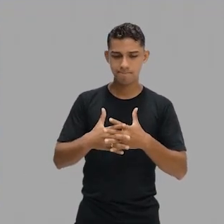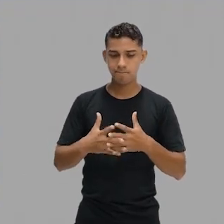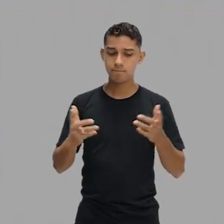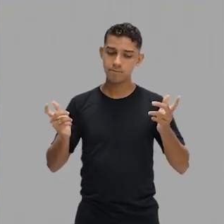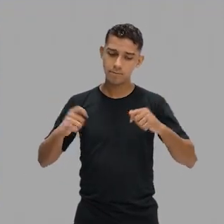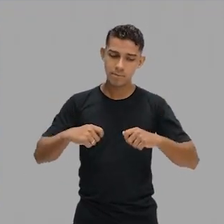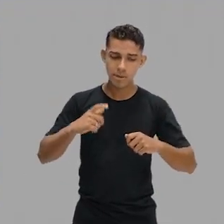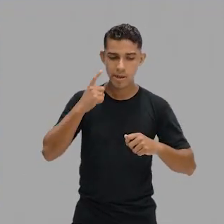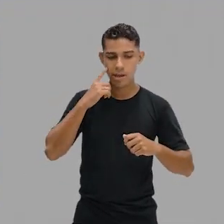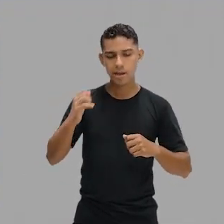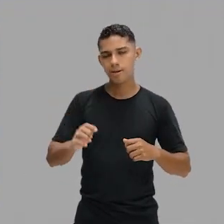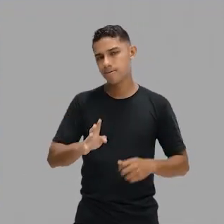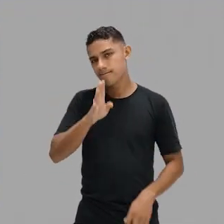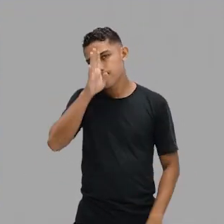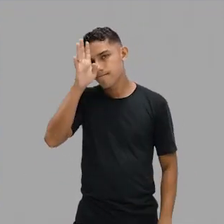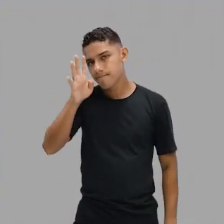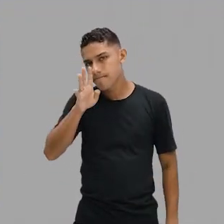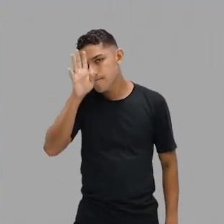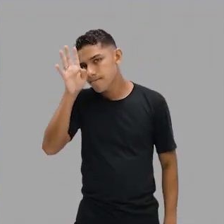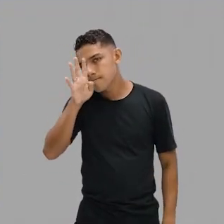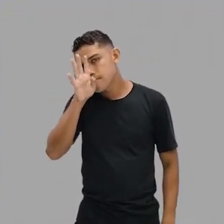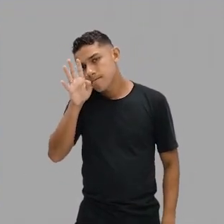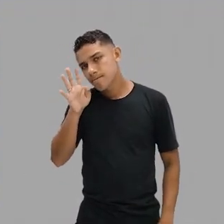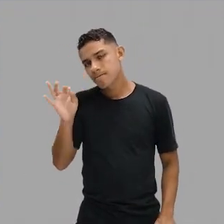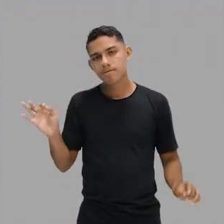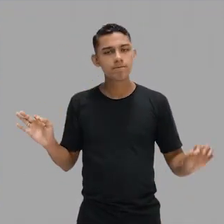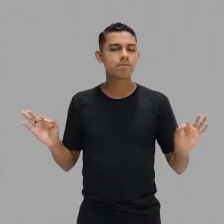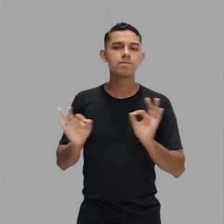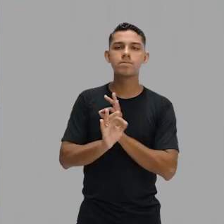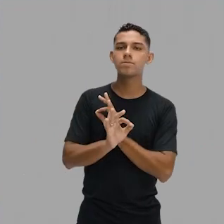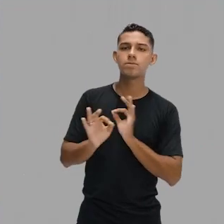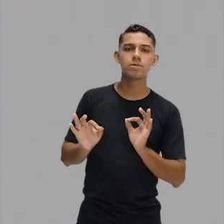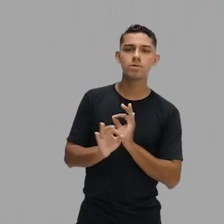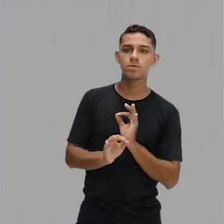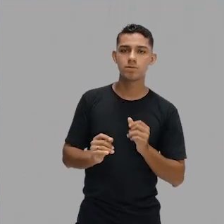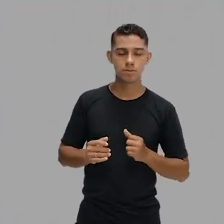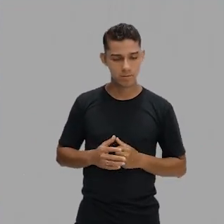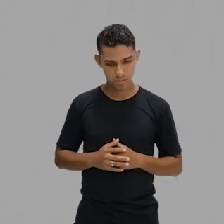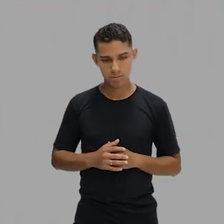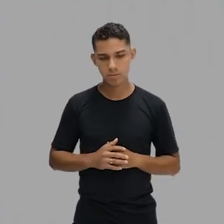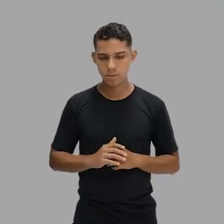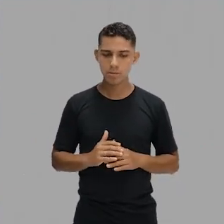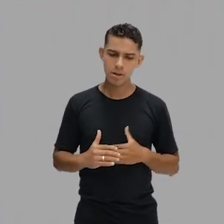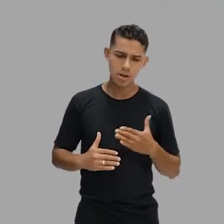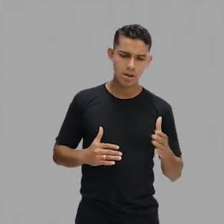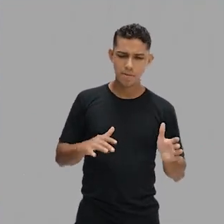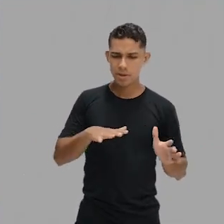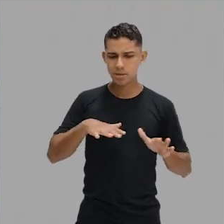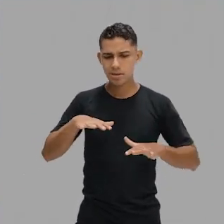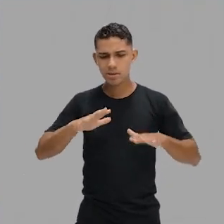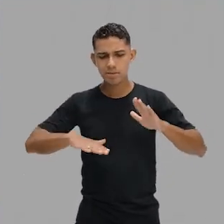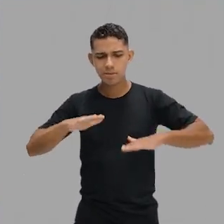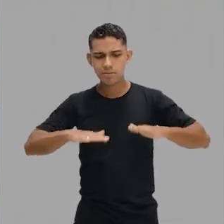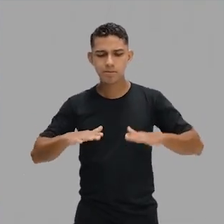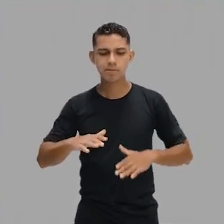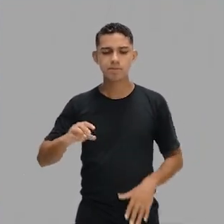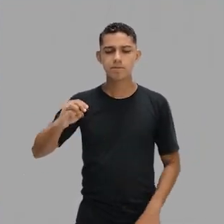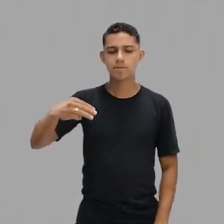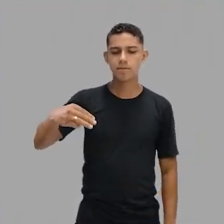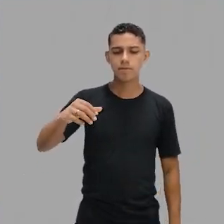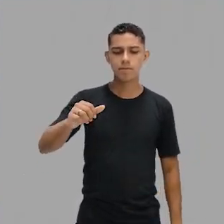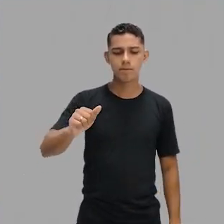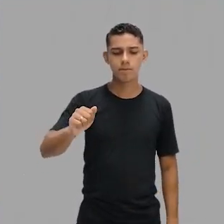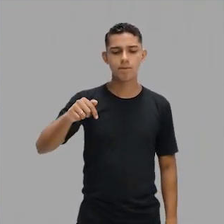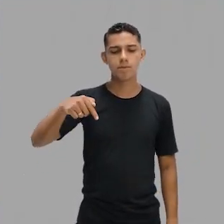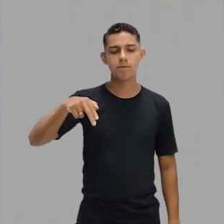aqui exagerado, a gente não pode pesar tanto assim. E eles estão muito mais na linha marxista, correto?